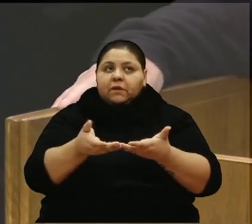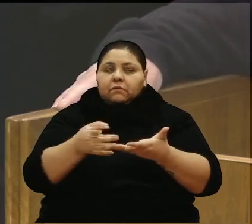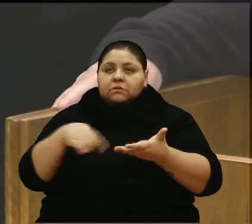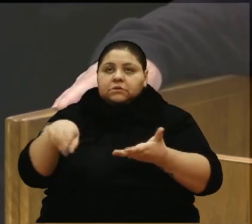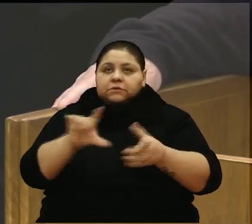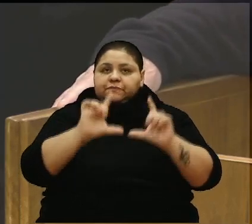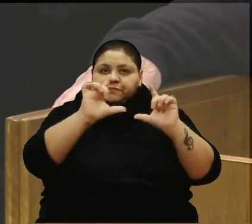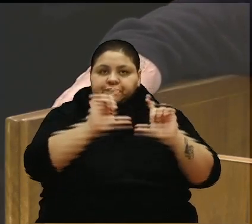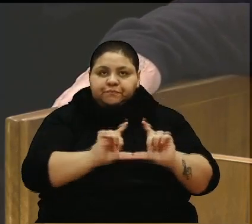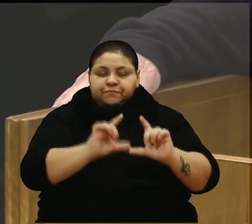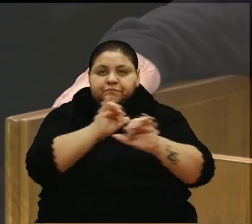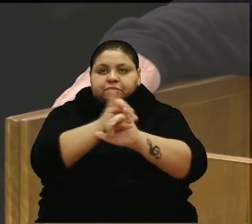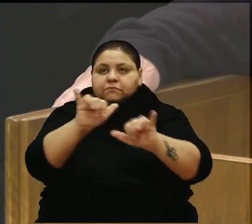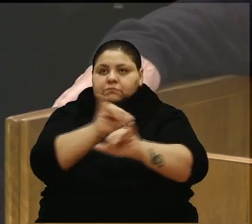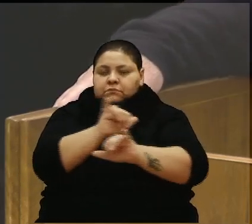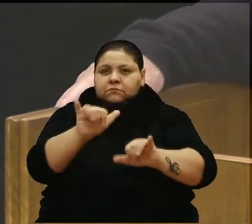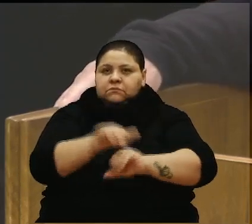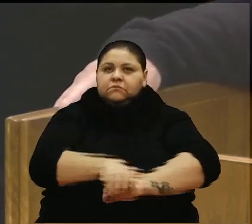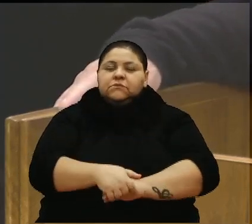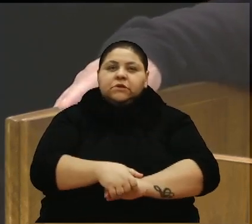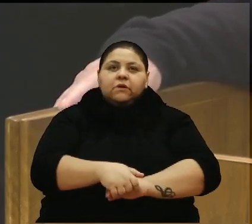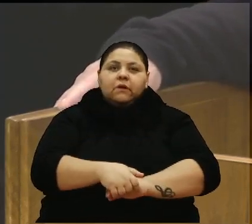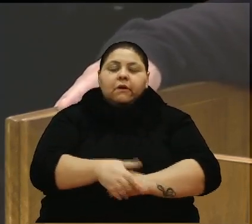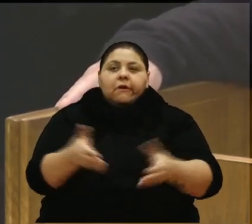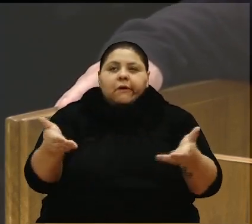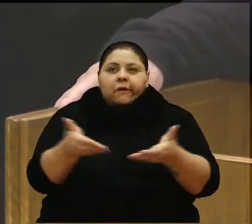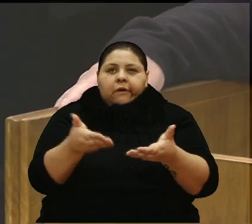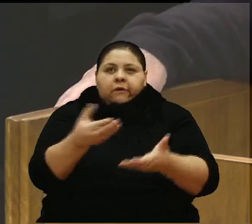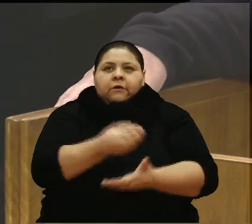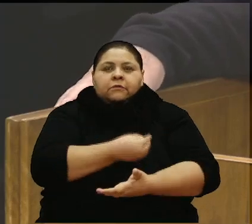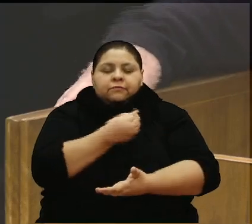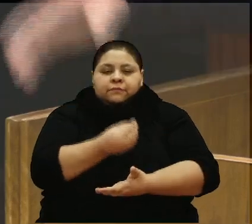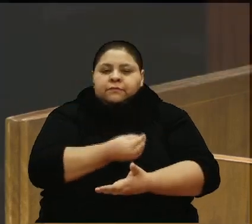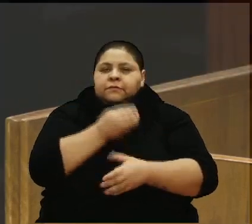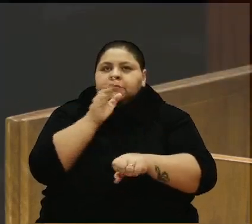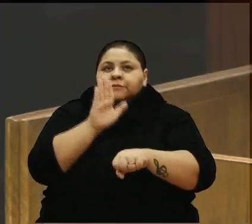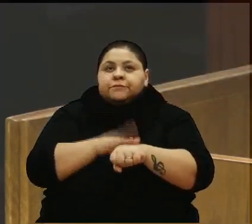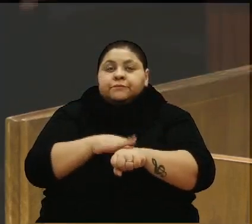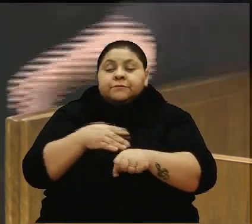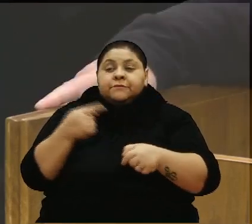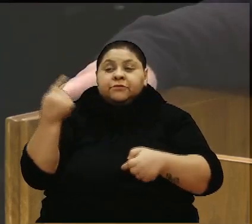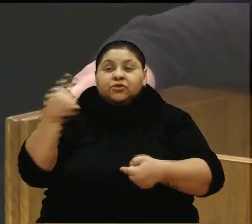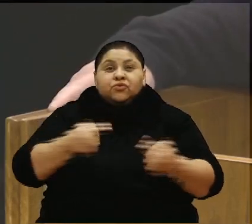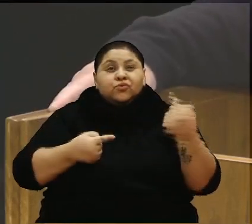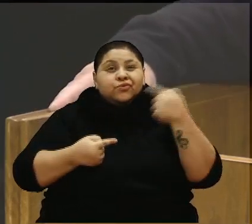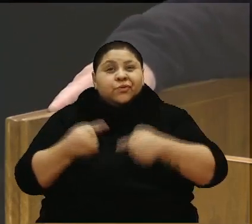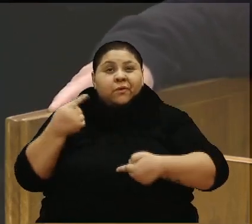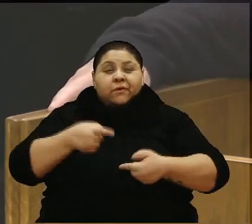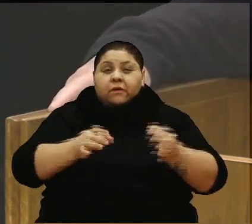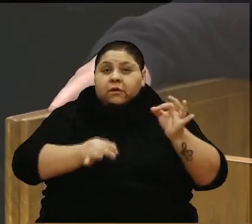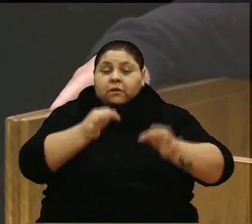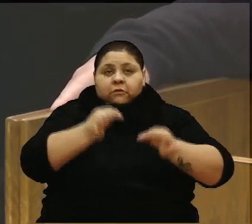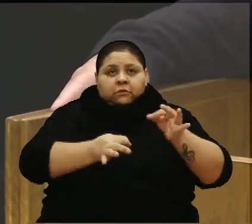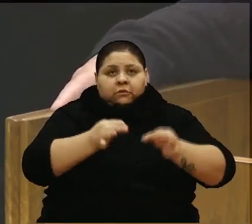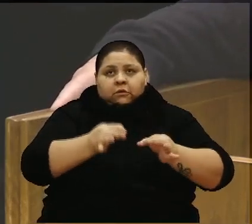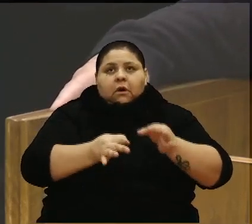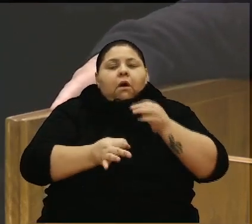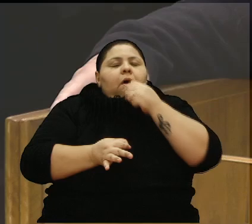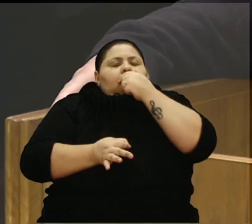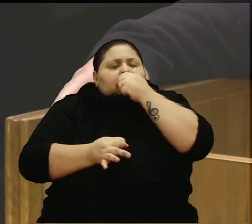menos o judiciário. E hoje nós vivemos um momento de discussão. O judiciário